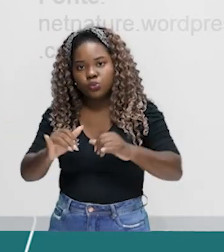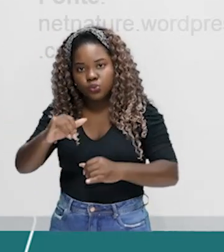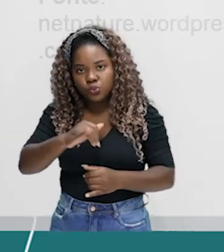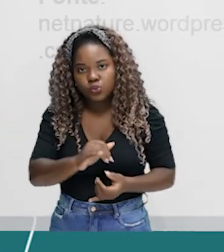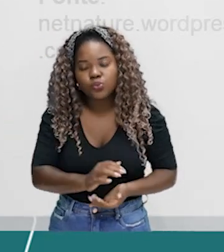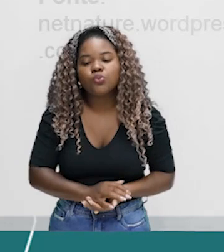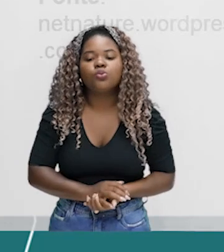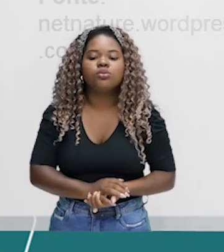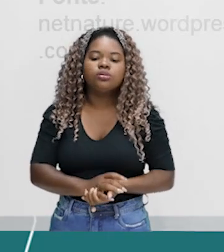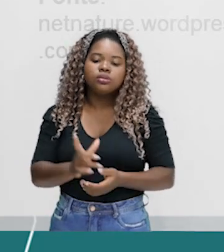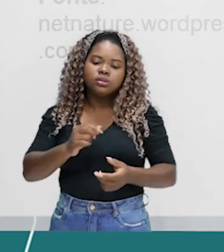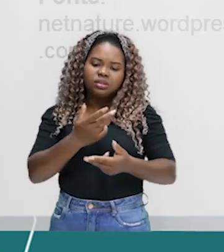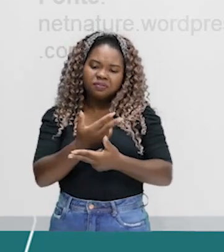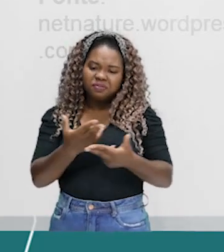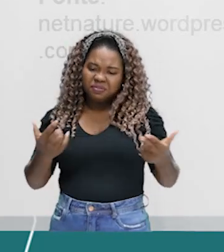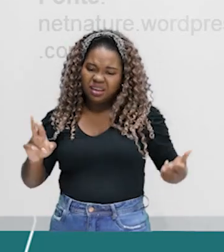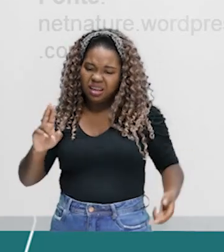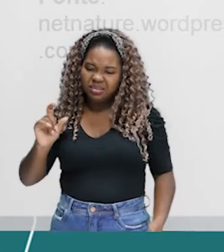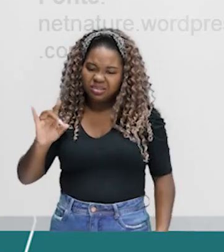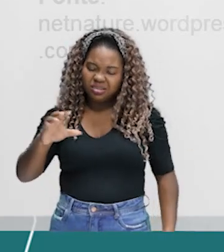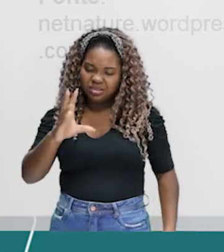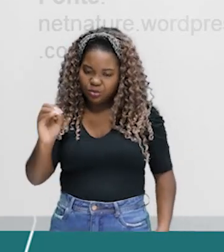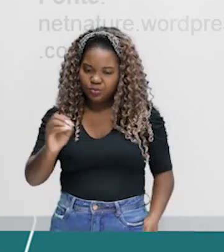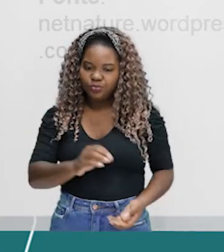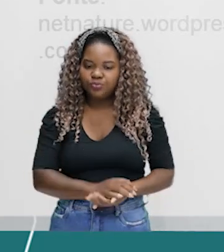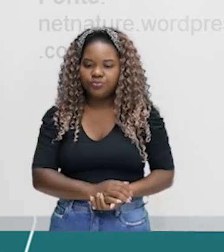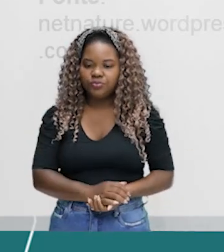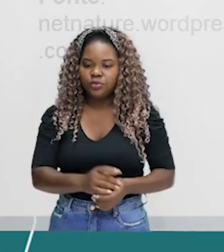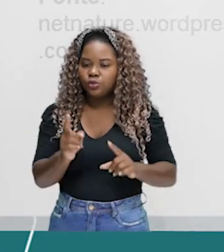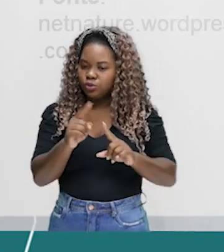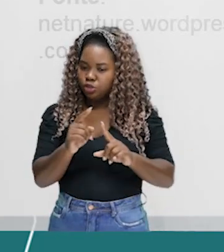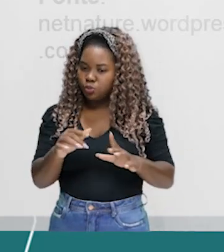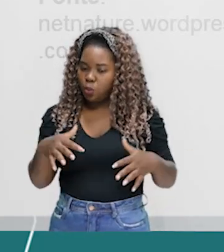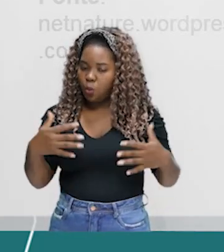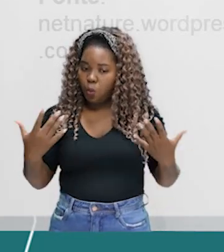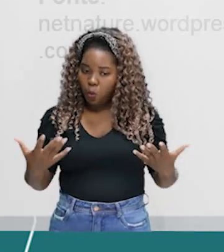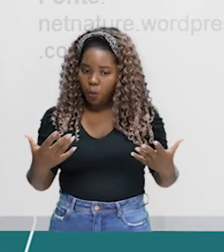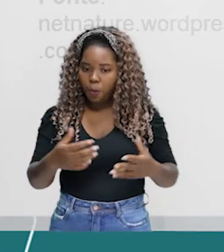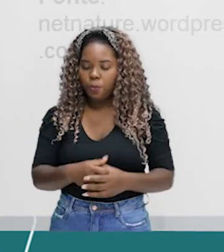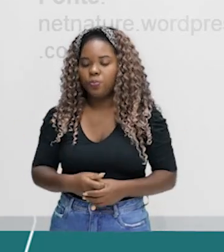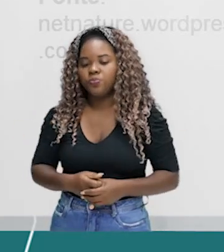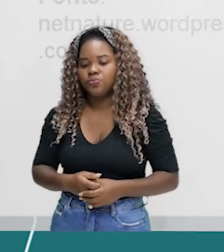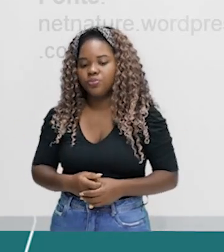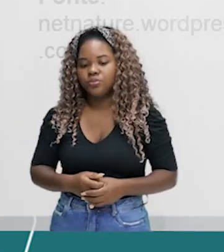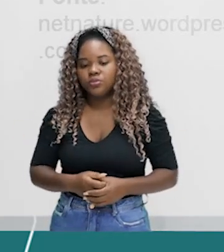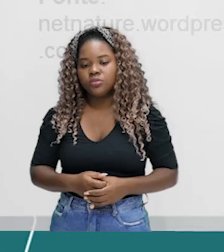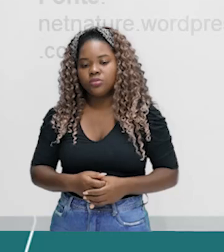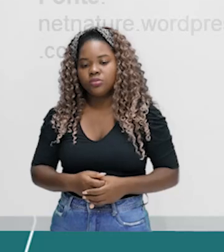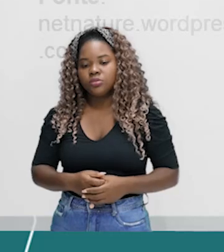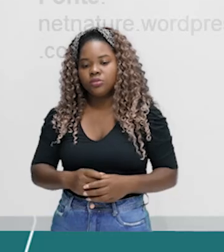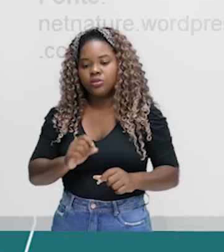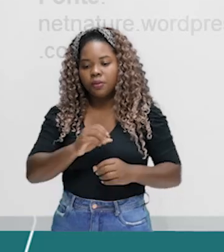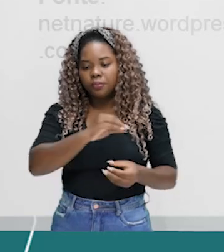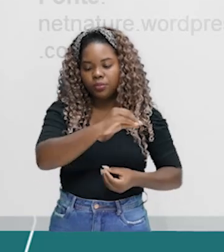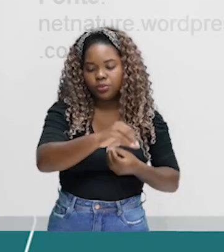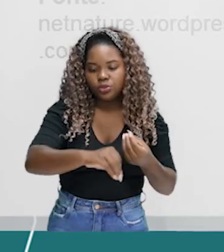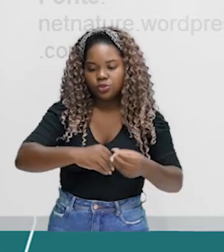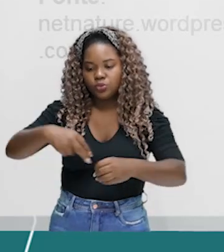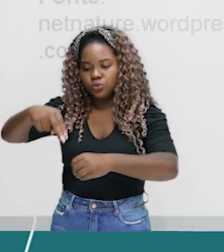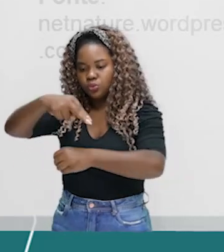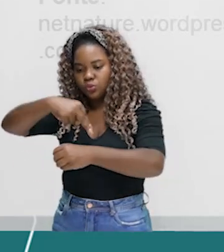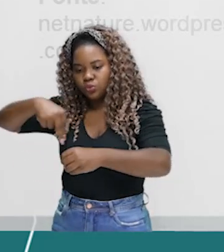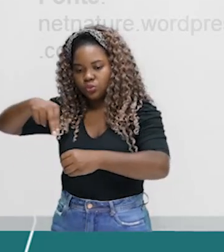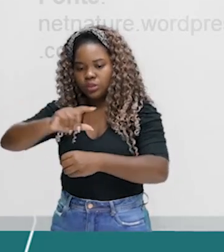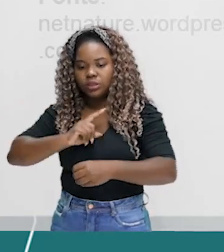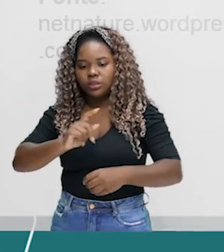que gera muita radiação, tá? O tipo de reação química que acontece lá a gente chama de fusão nuclear. O Sol ele é